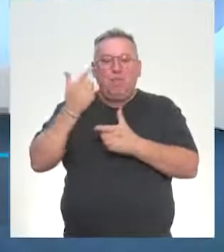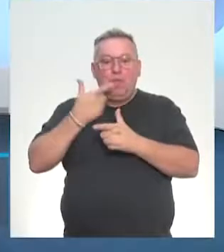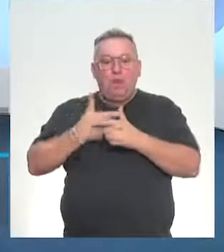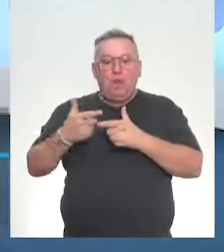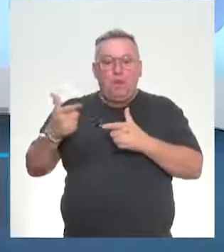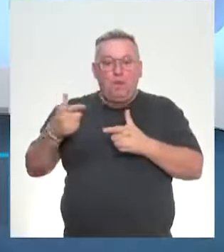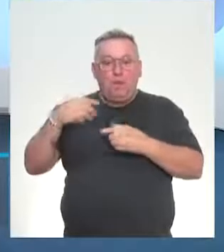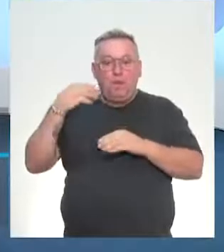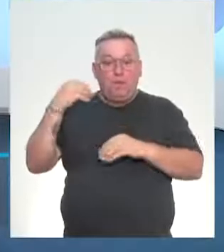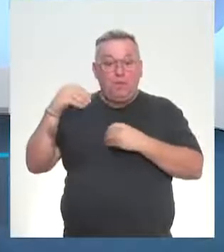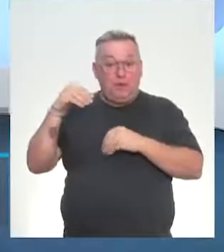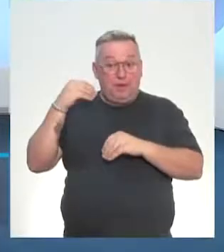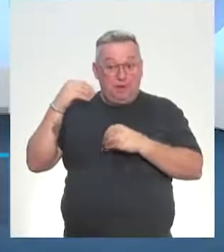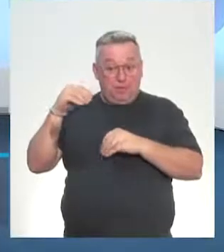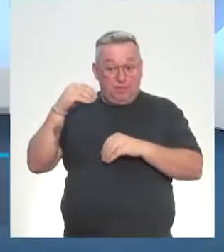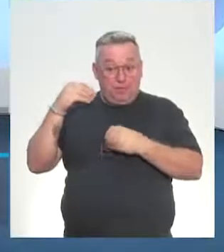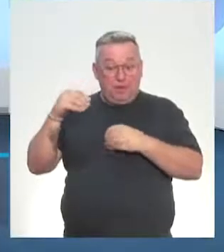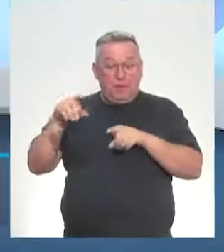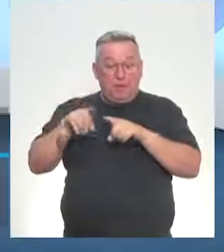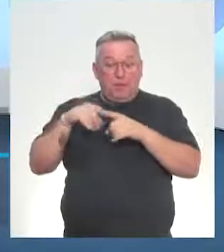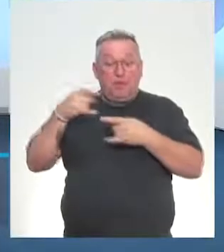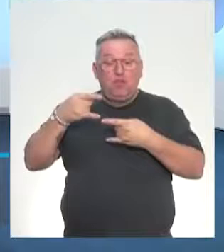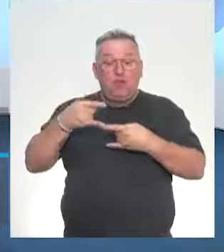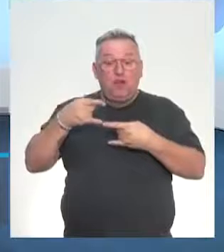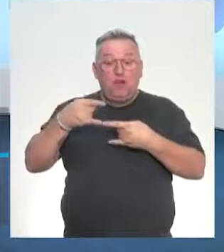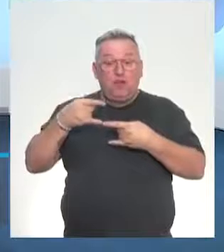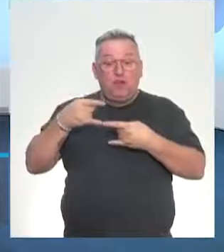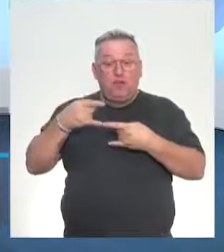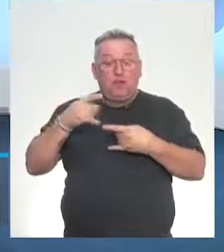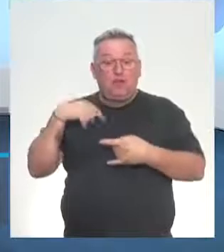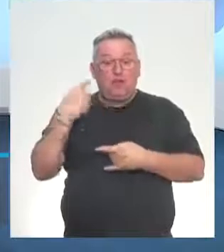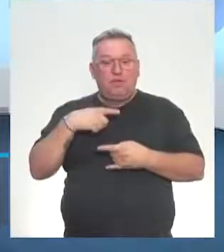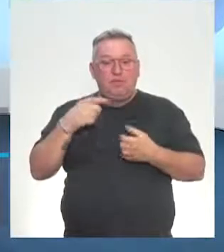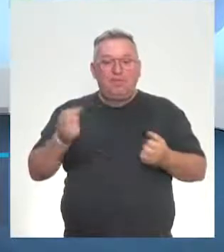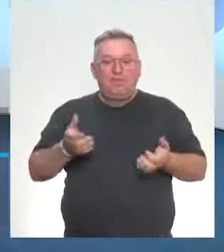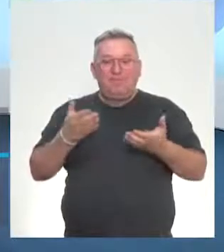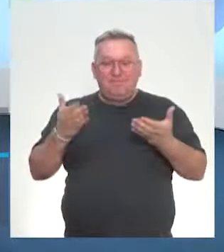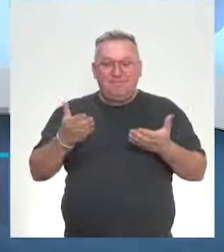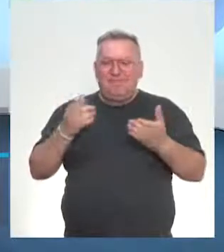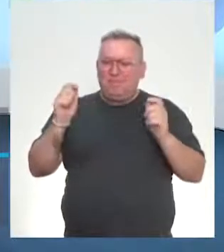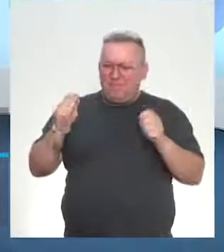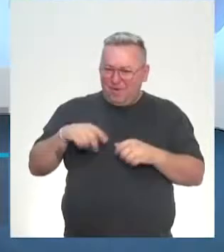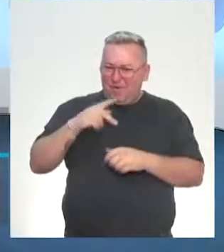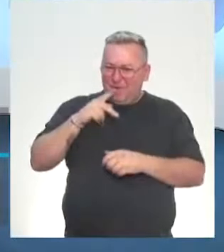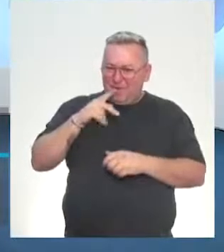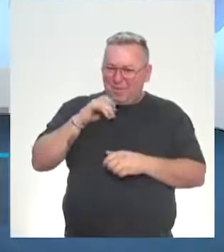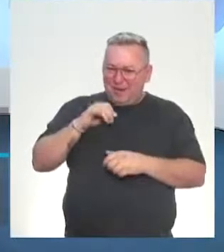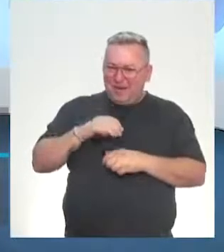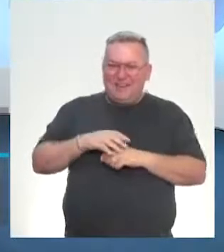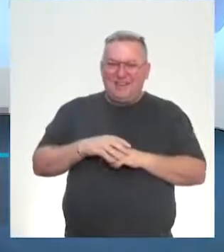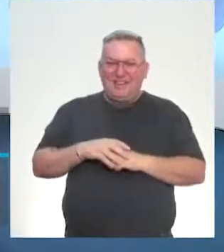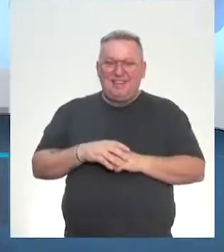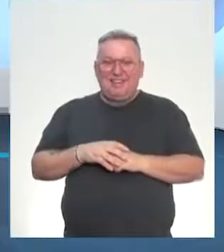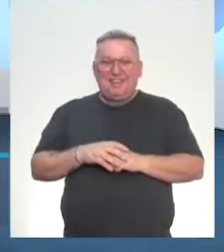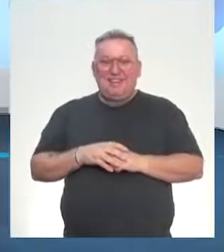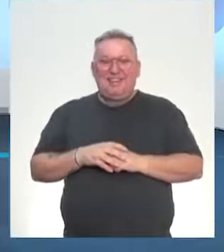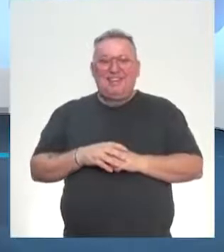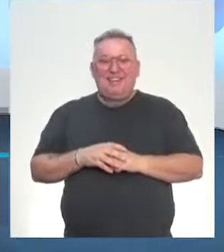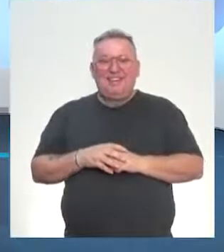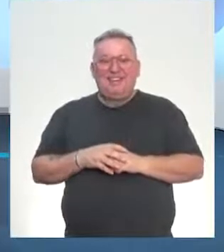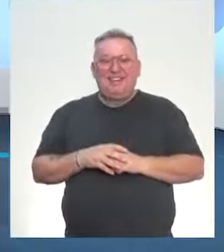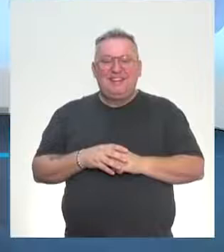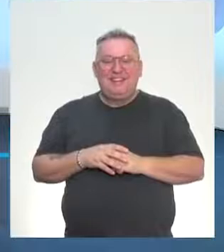gênero meme e charge, e nós temos esse contexto mais leve, tudo bem, pode ser os pais. Eu sou mais ou menos assim, a mamãe urso. Assim,